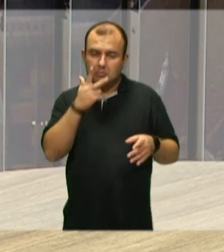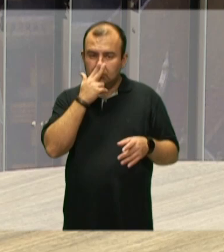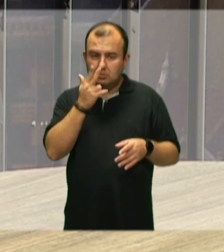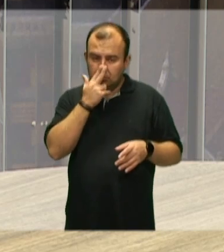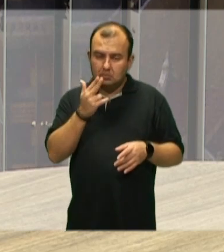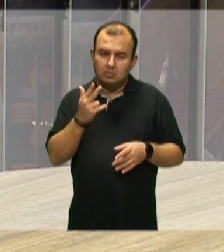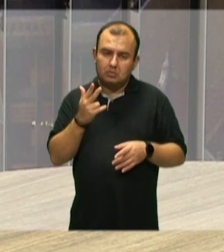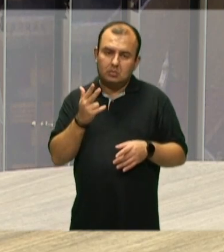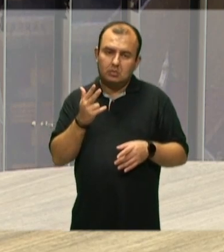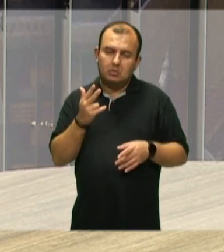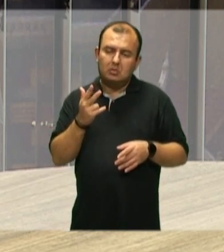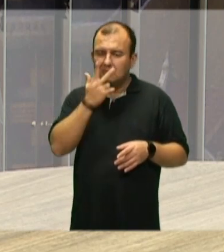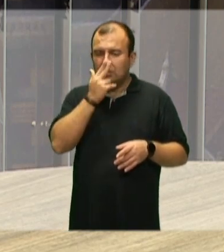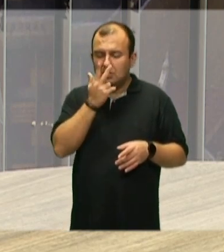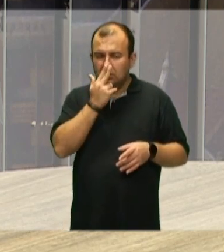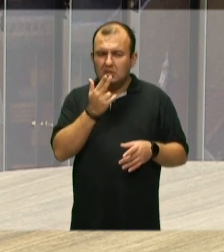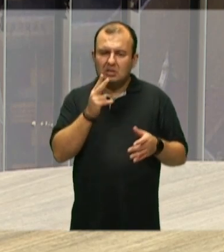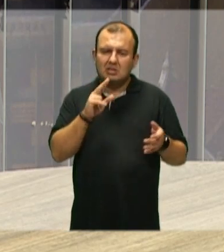de novo,